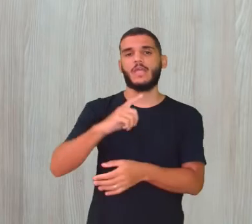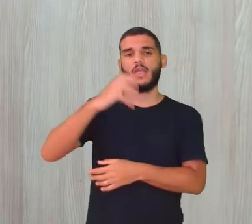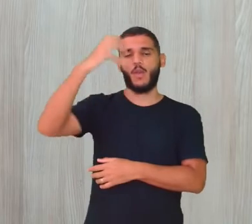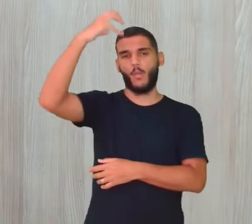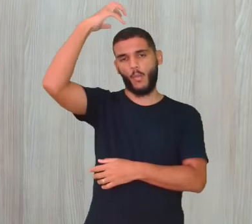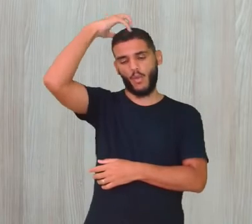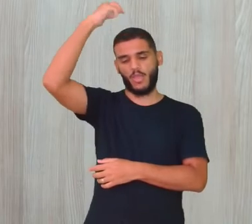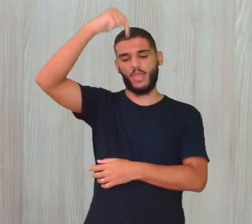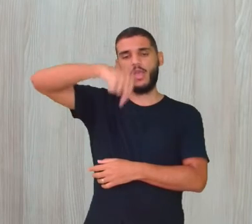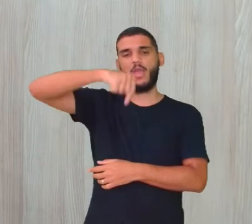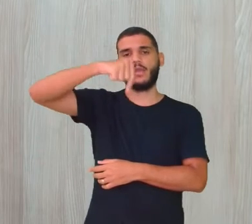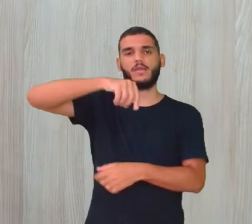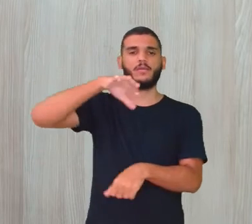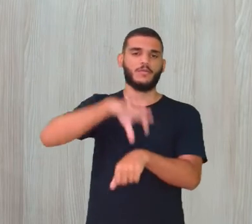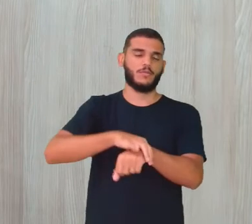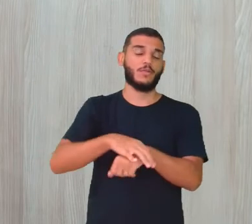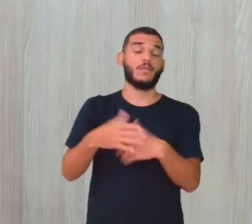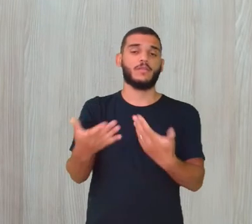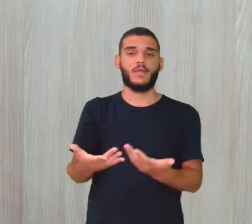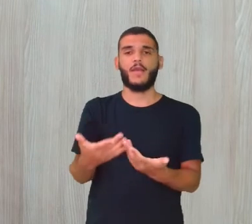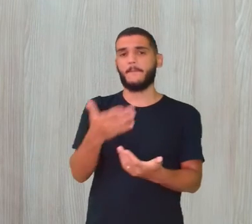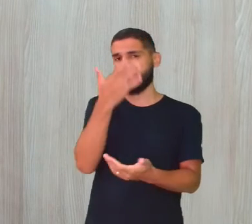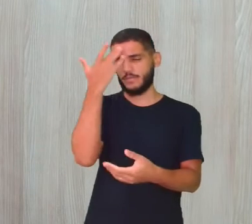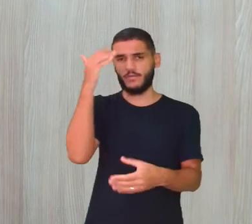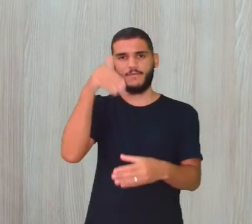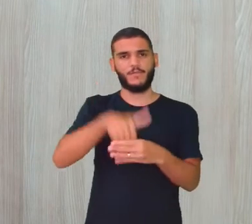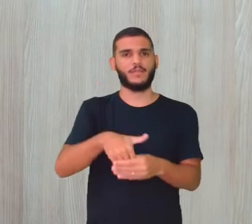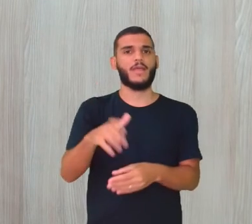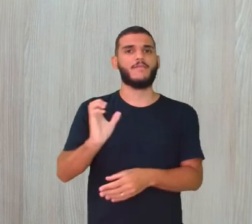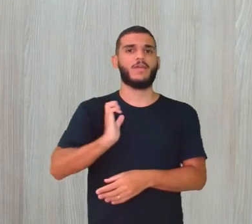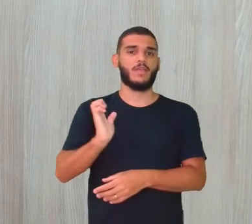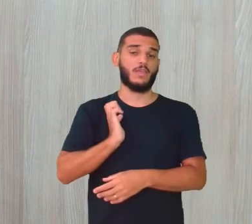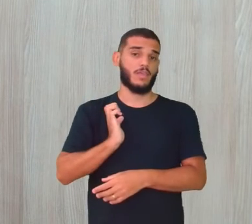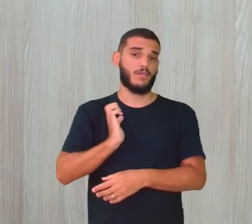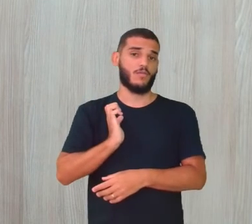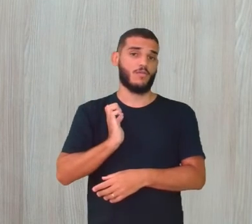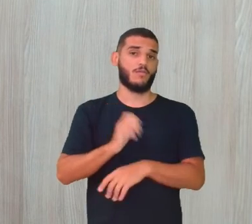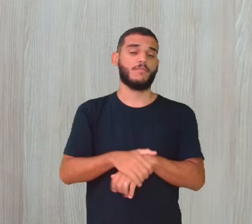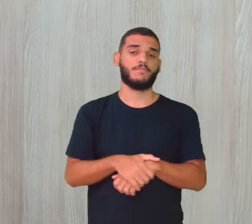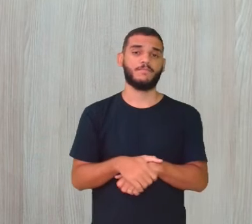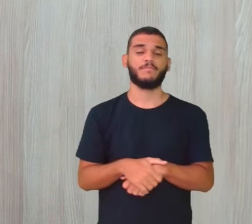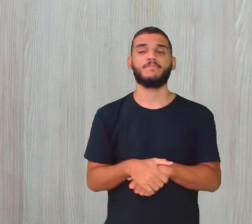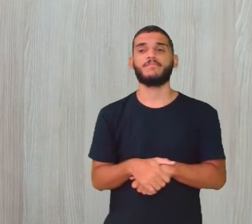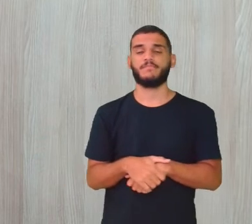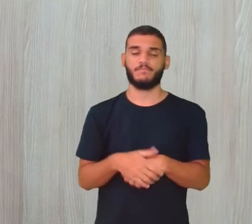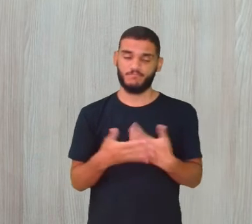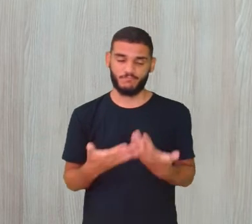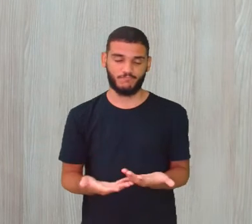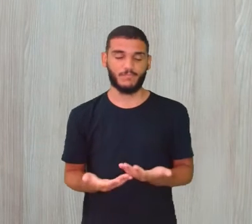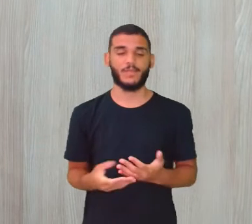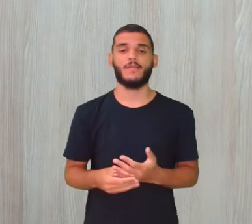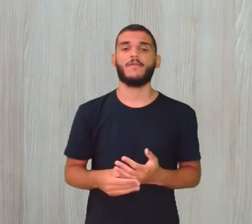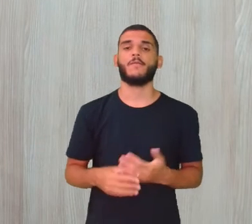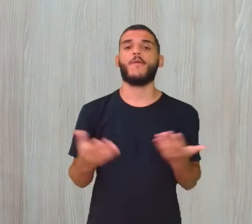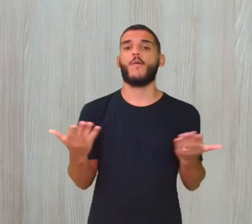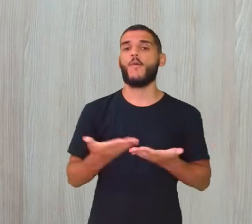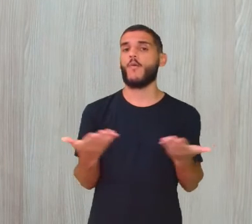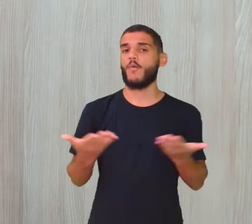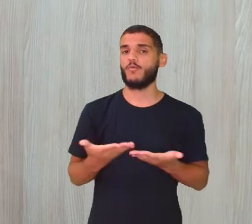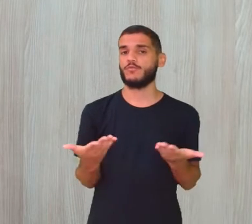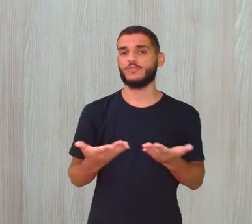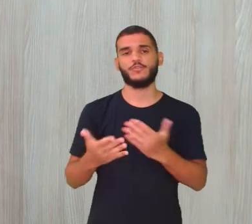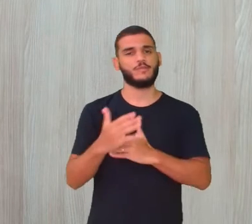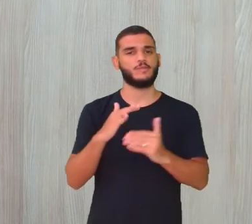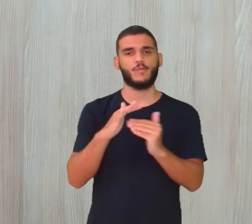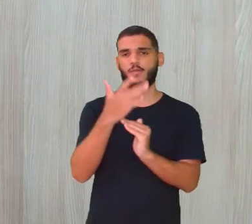né, do período colonial, só quem votava era quem tinha dinheiro, né, que é o famoso voto censitário. Então, hoje em dia, né,